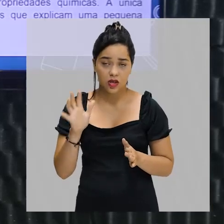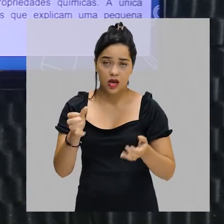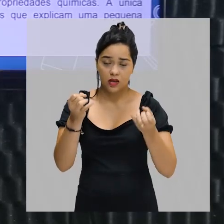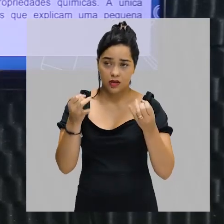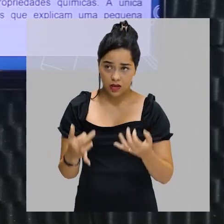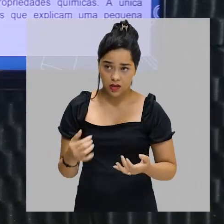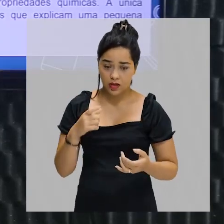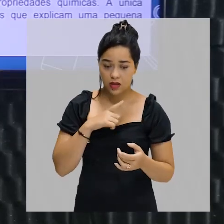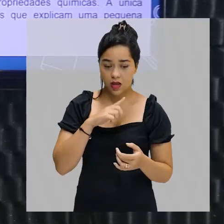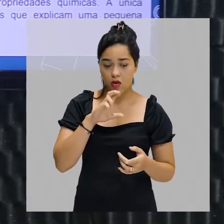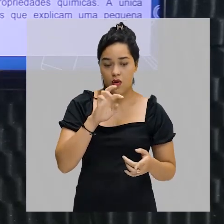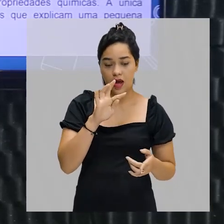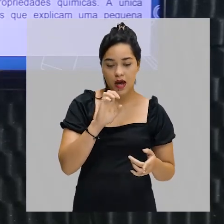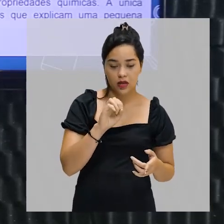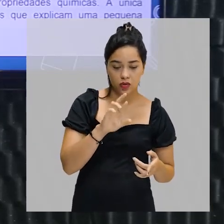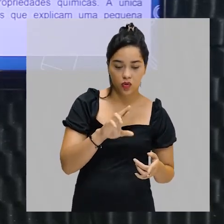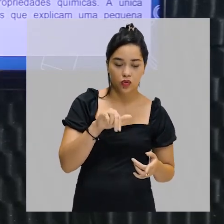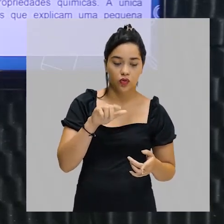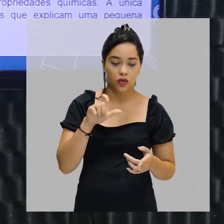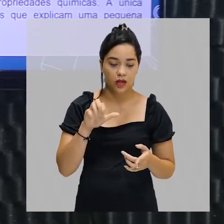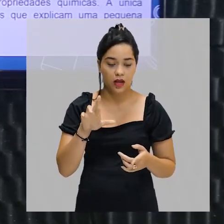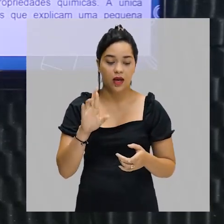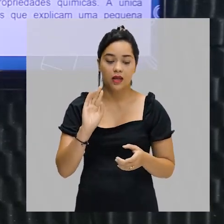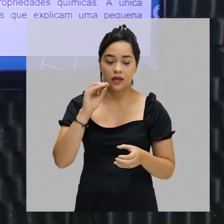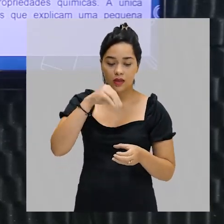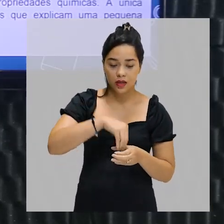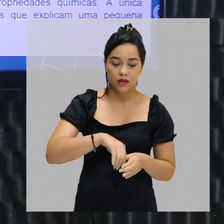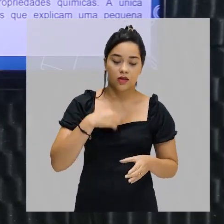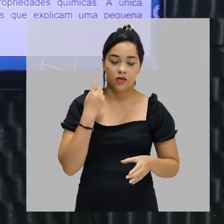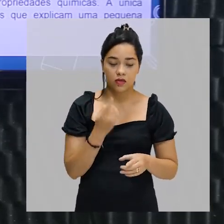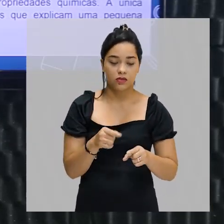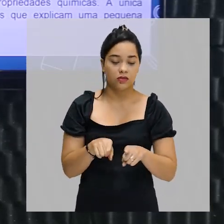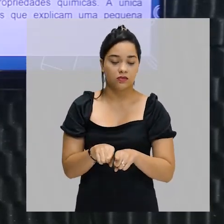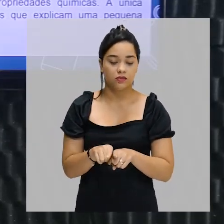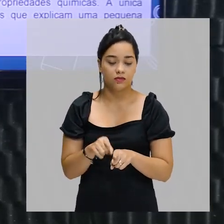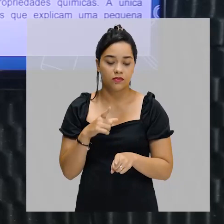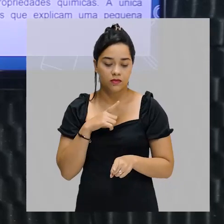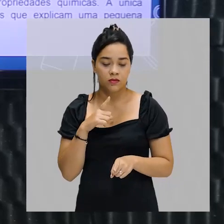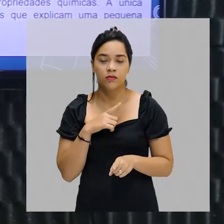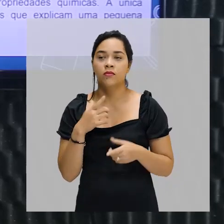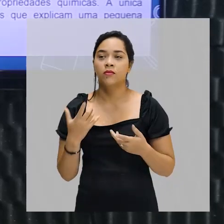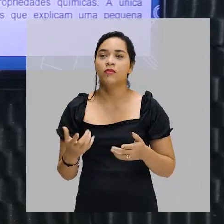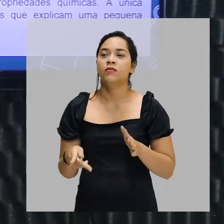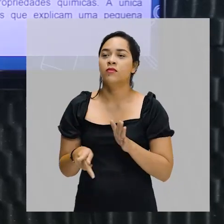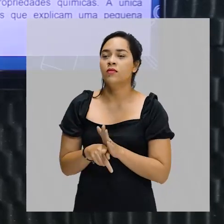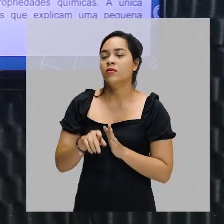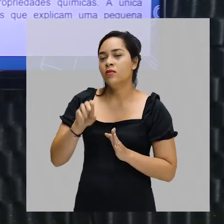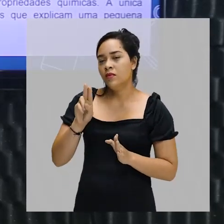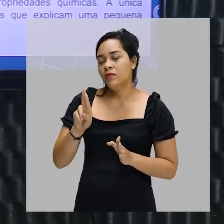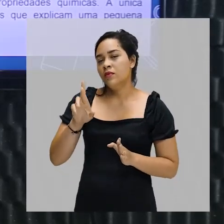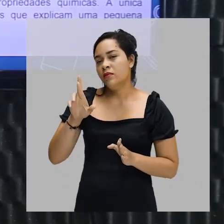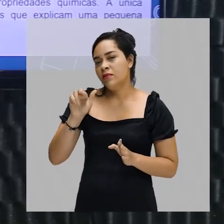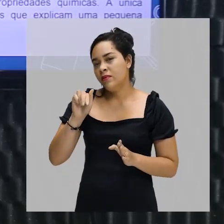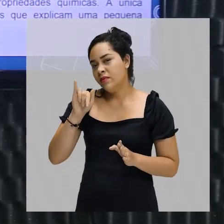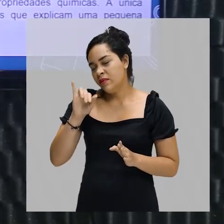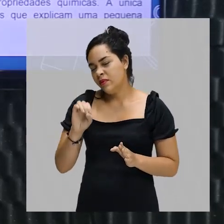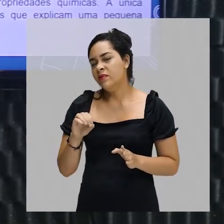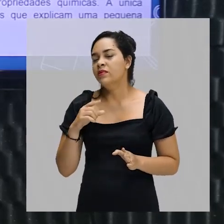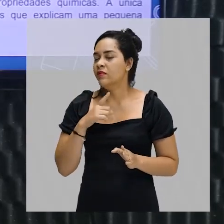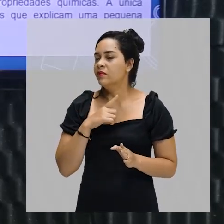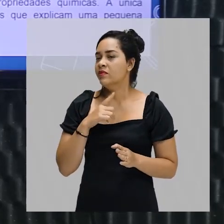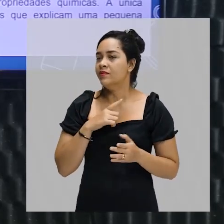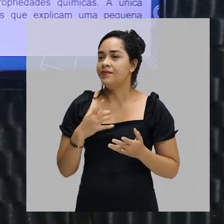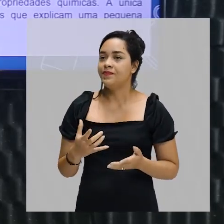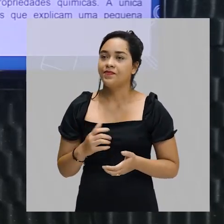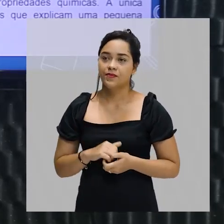né, o reator nuclear. Dentro do reator nuclear, nós vamos ter o elemento, que no nosso caso vai ser o urânio aqui. Então, nós temos o urânio.